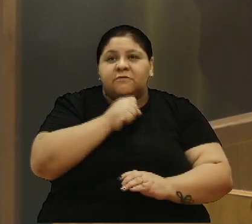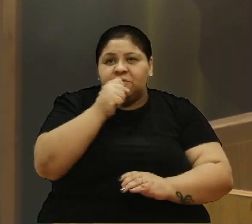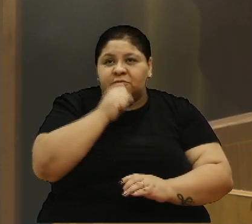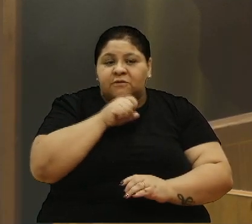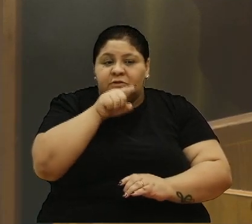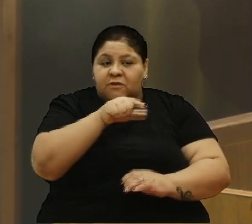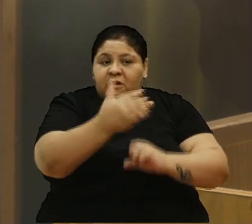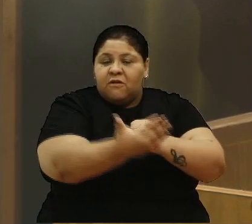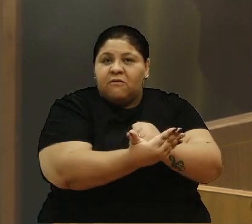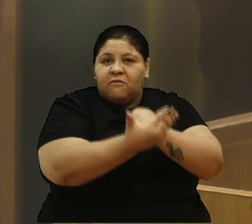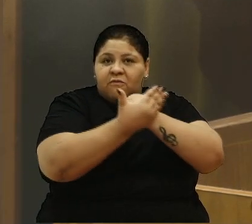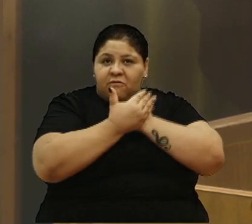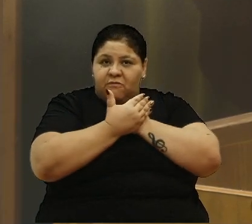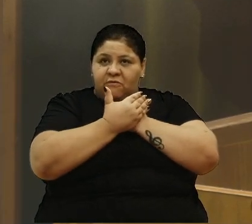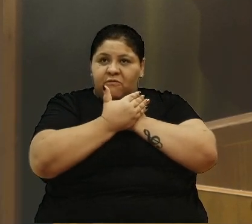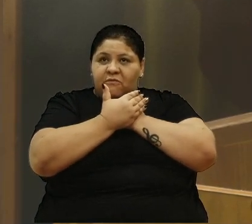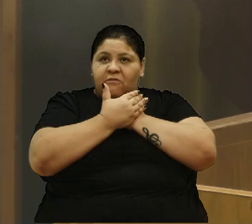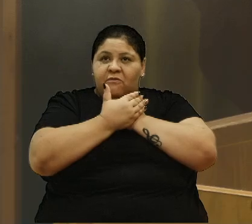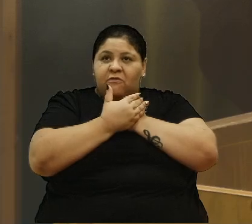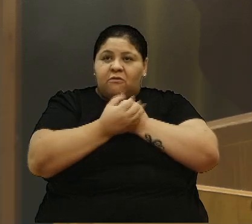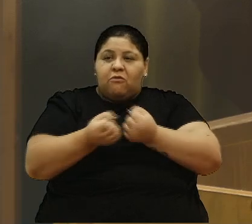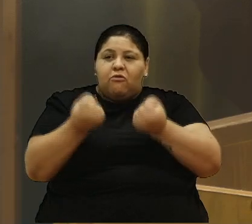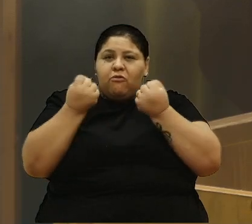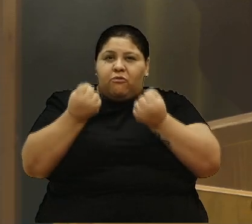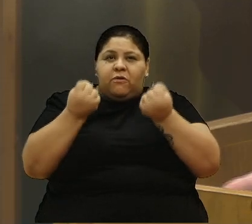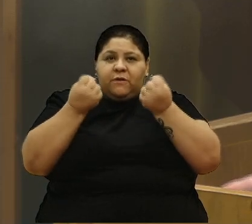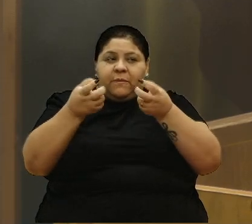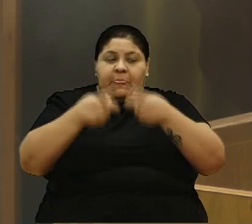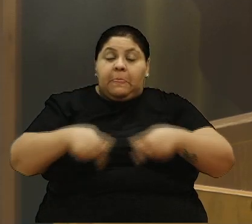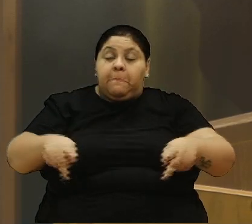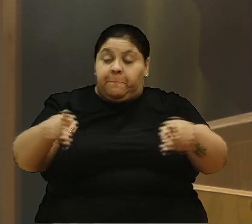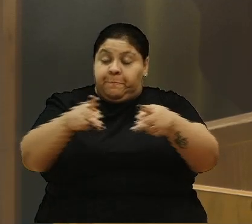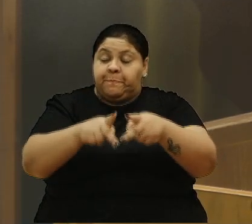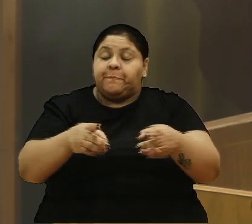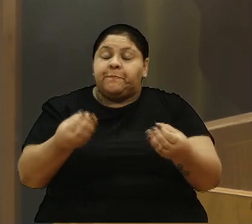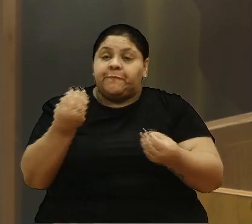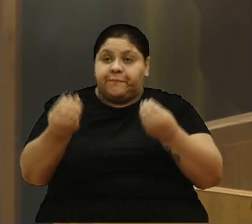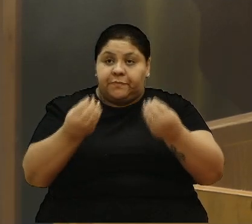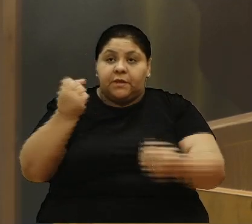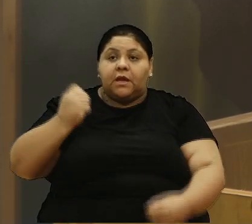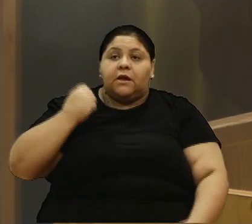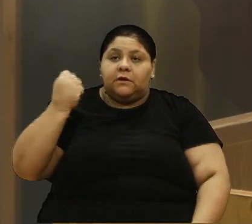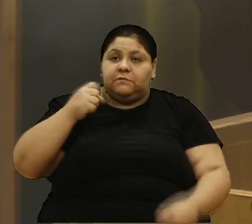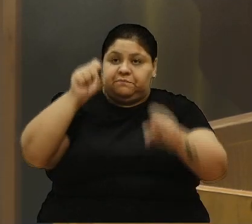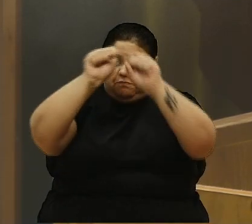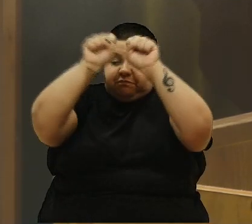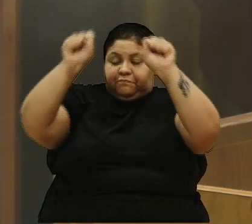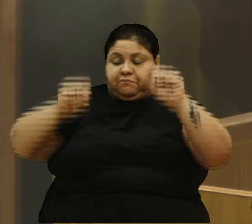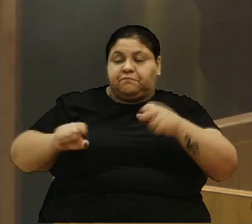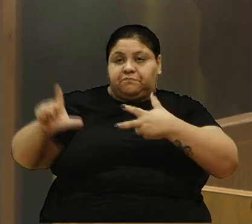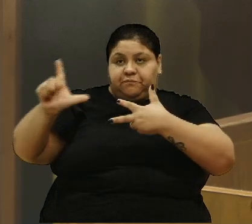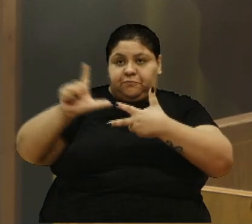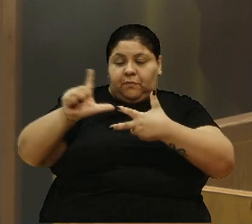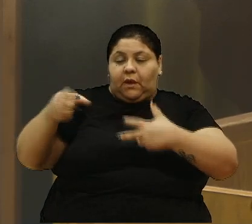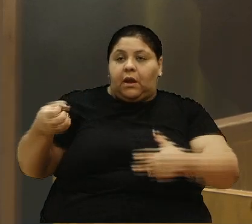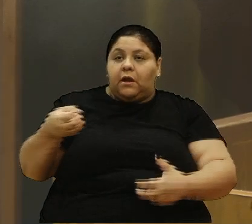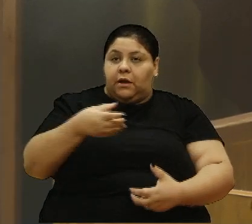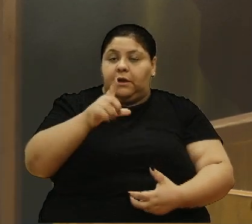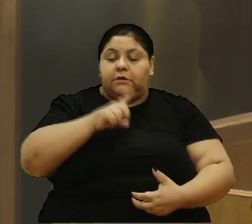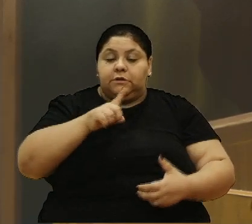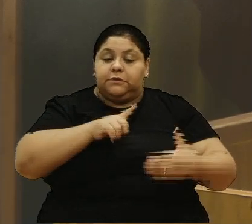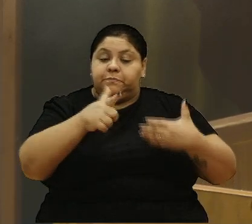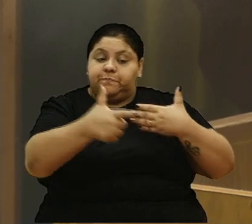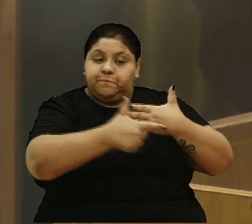o ajudarão a levar o peso do povo. Assim como os senadores, no sistema legislativo moderno, têm um